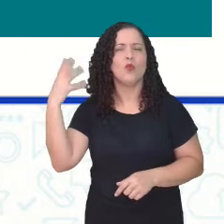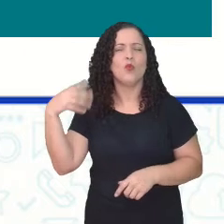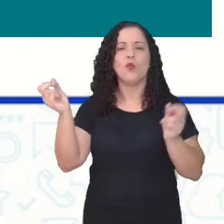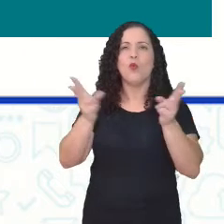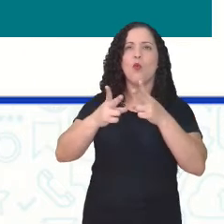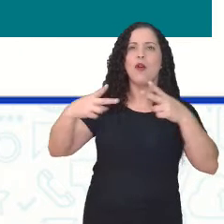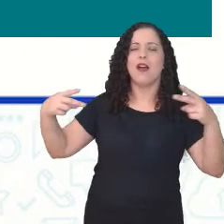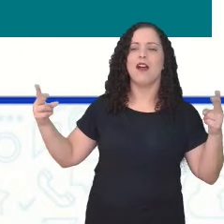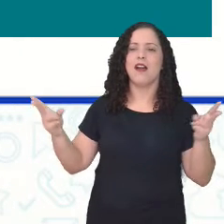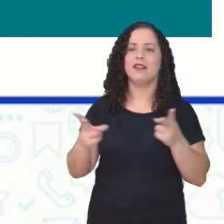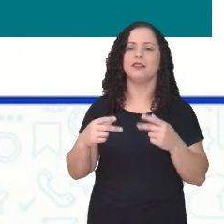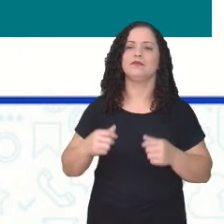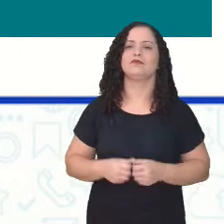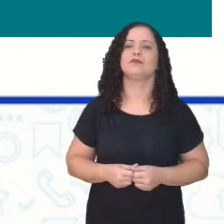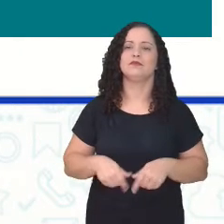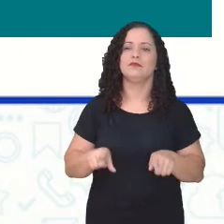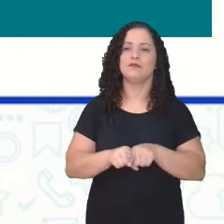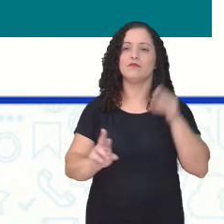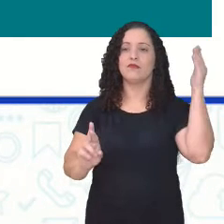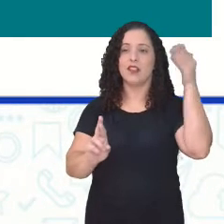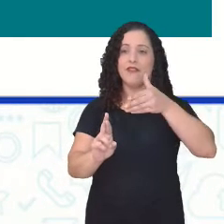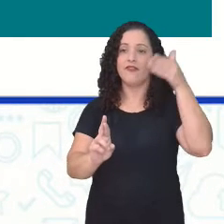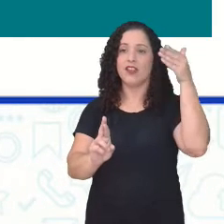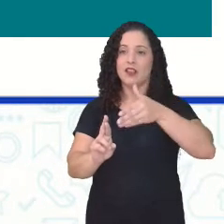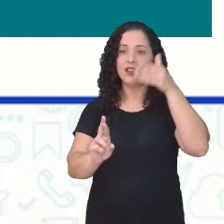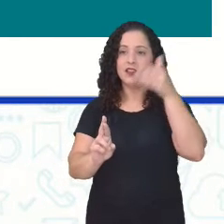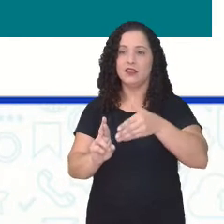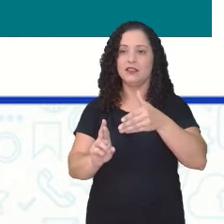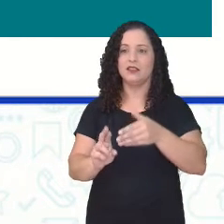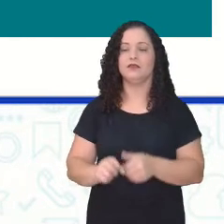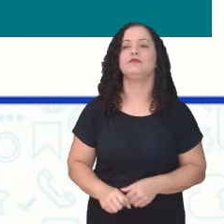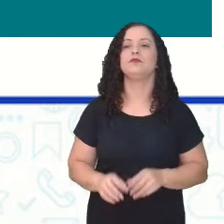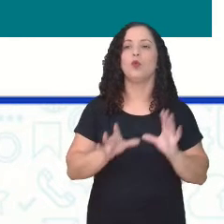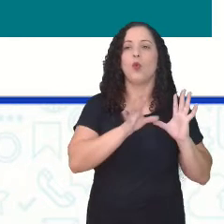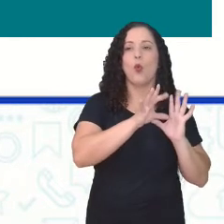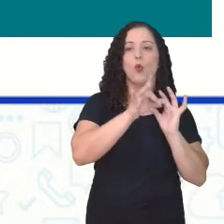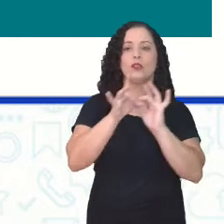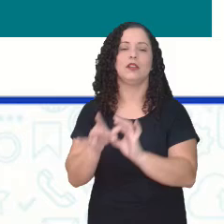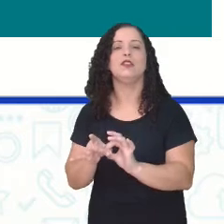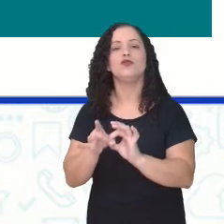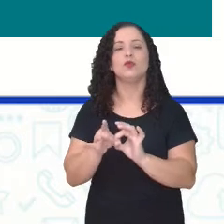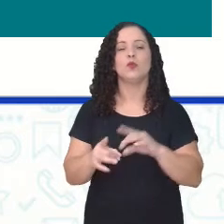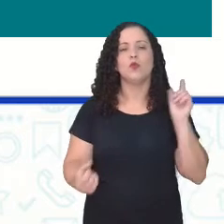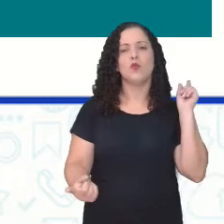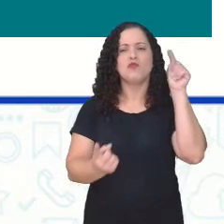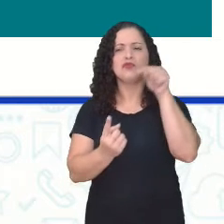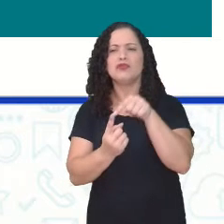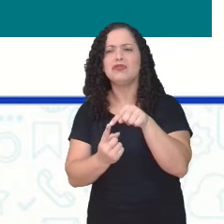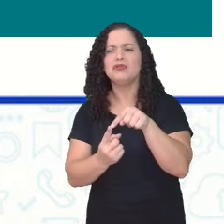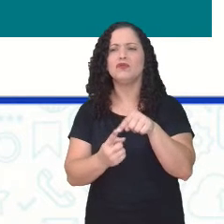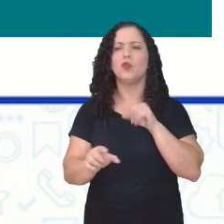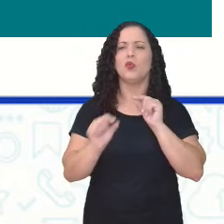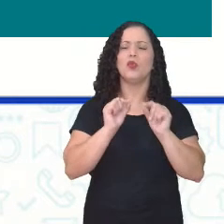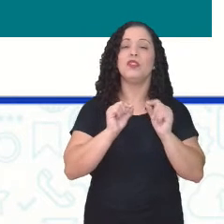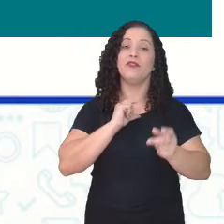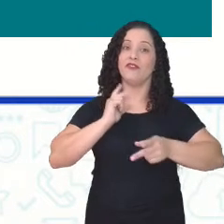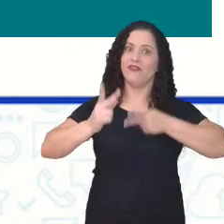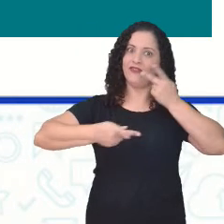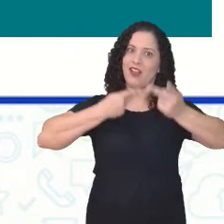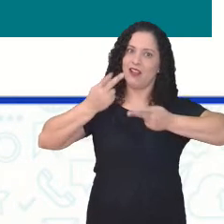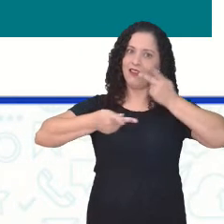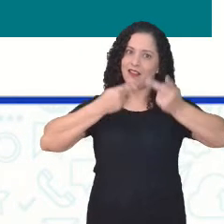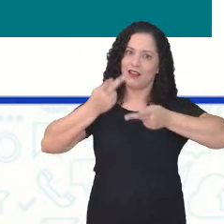assunto, os objetos aos quais se referem a mensagem. Então, referente, a gente fala, o que eu estou falando aqui